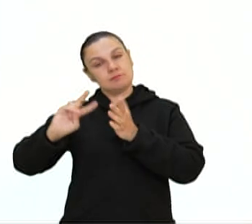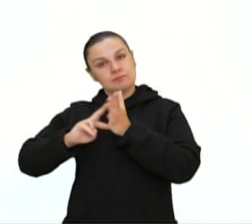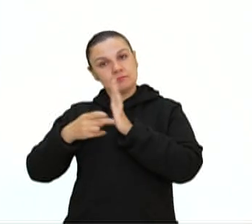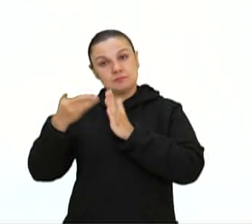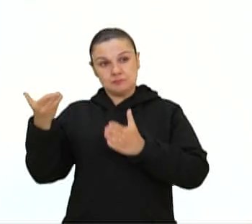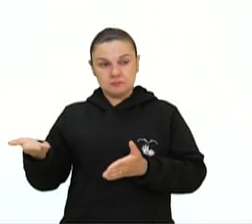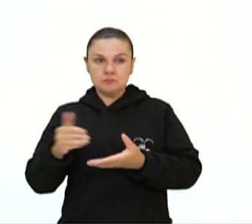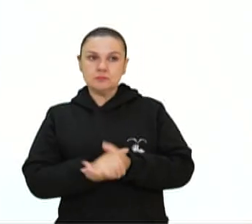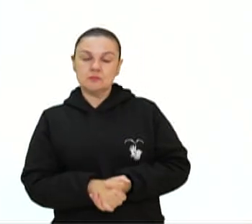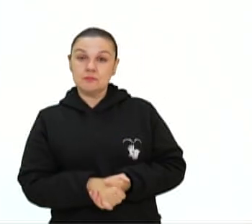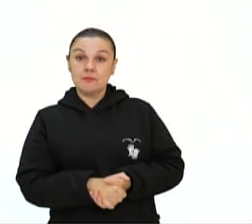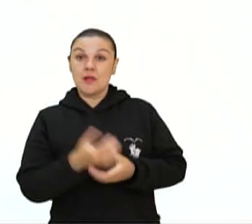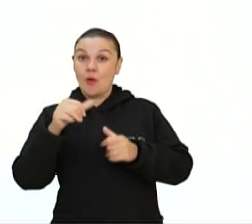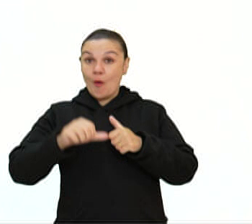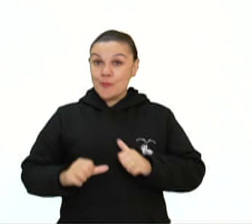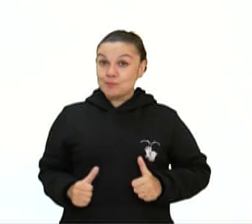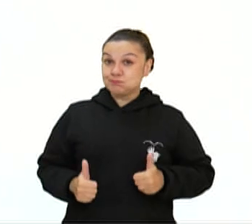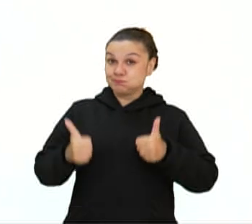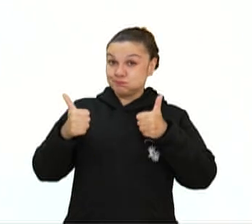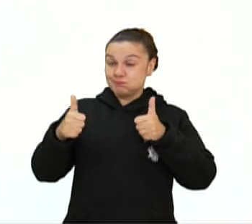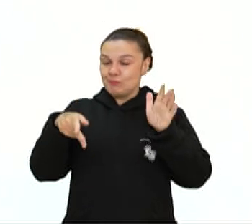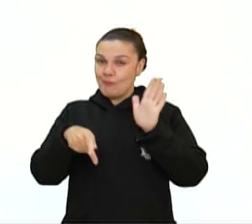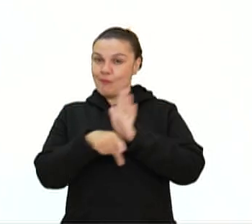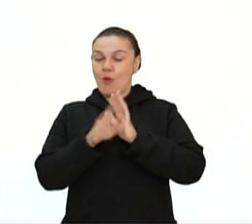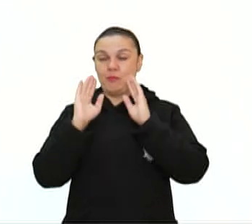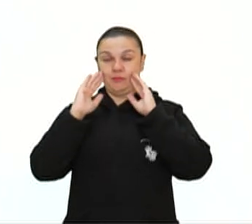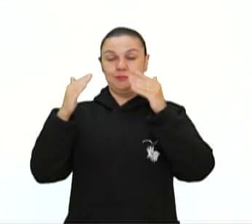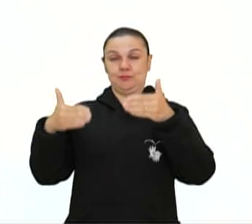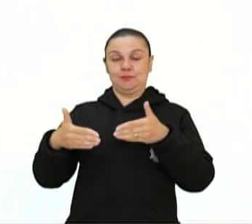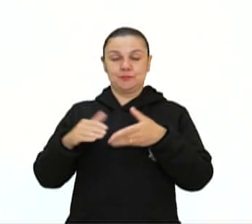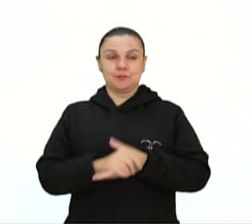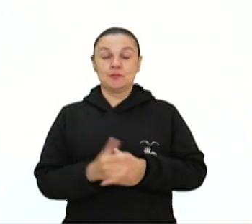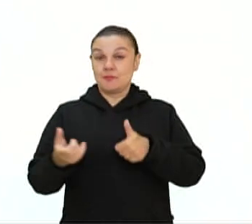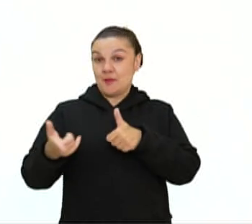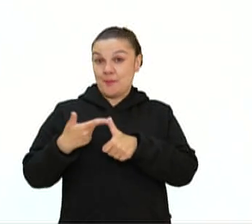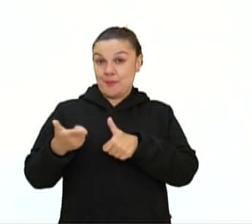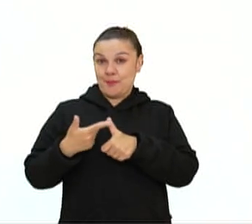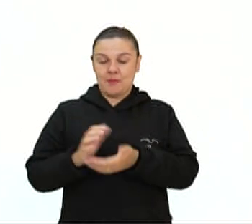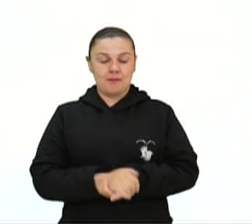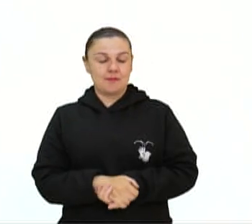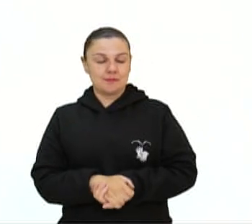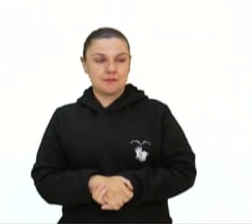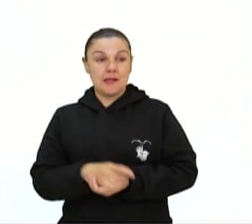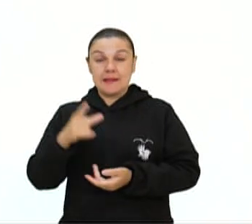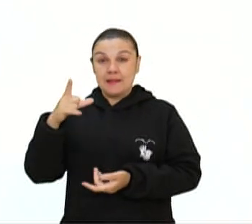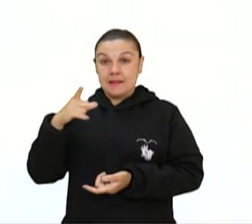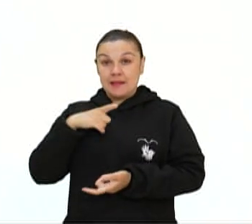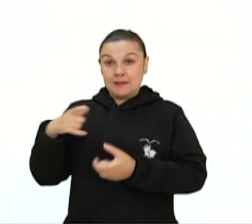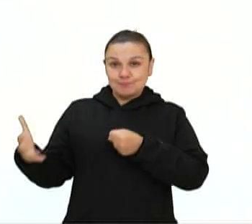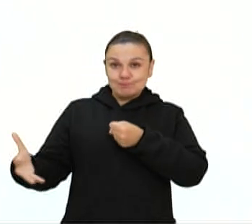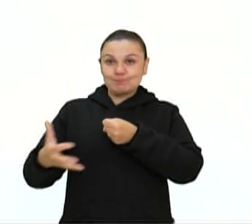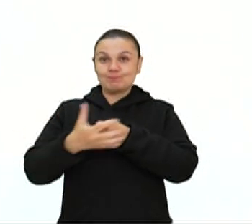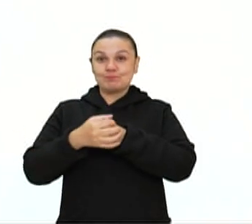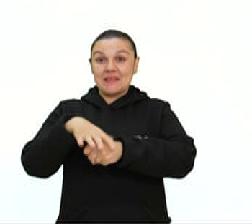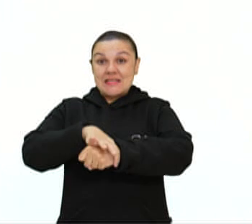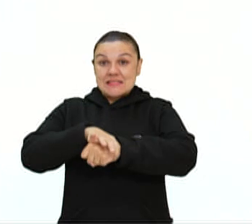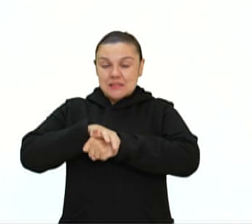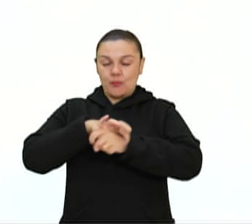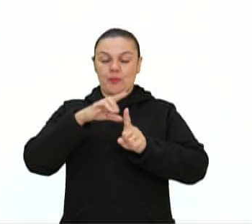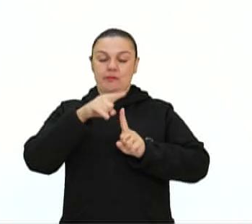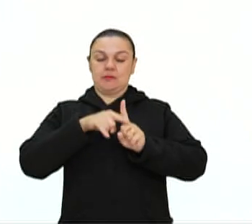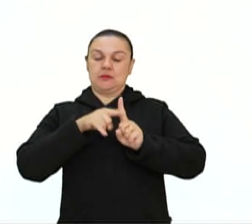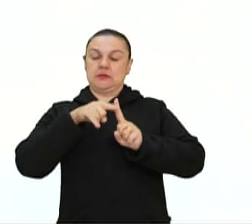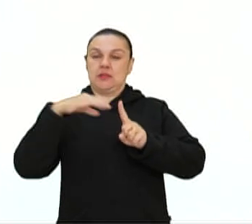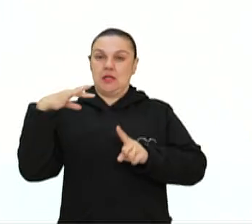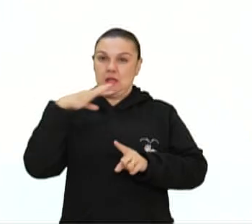endotermia. Quais são as vantagens que nós temos dentro da endotermia? Primeira vantagem, nós temos isolamento térmico. É muito